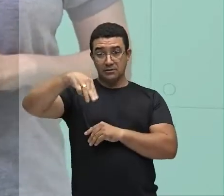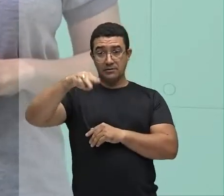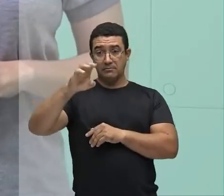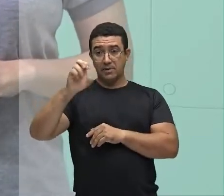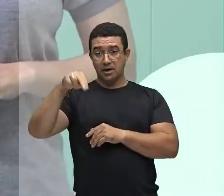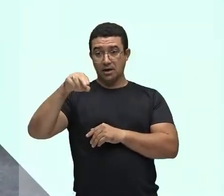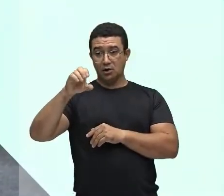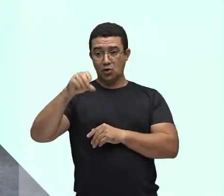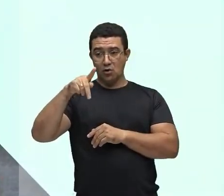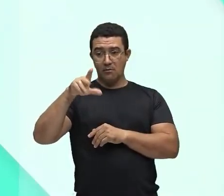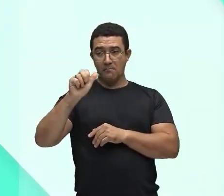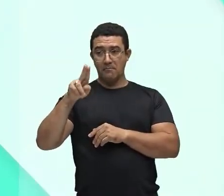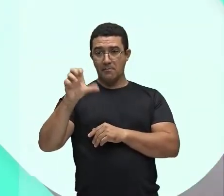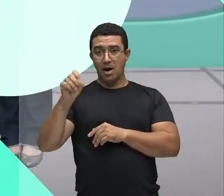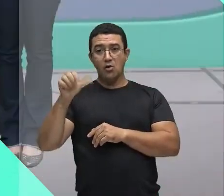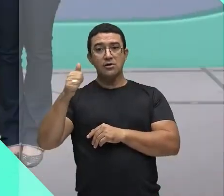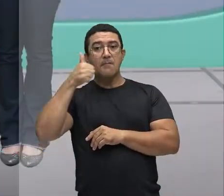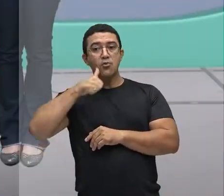de menstruar.